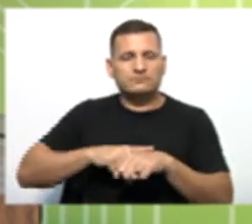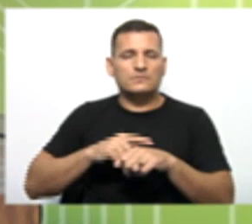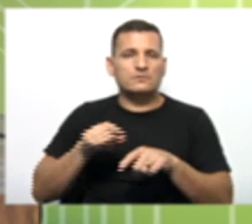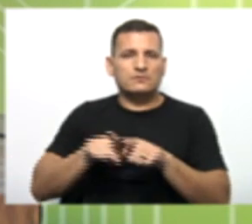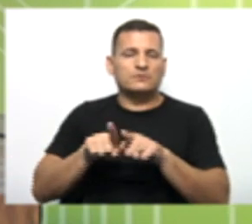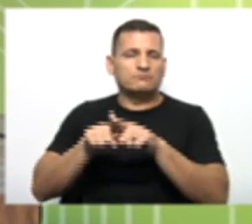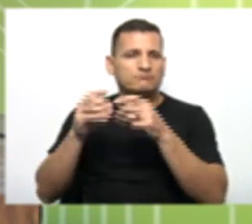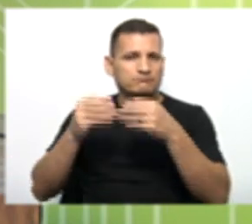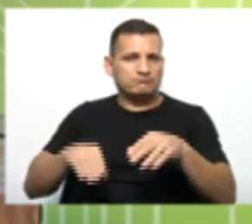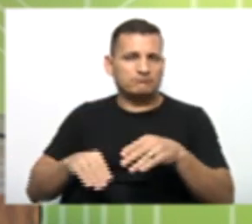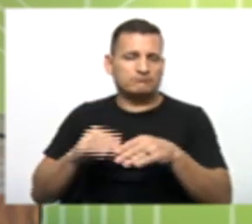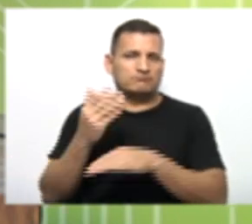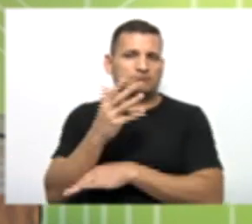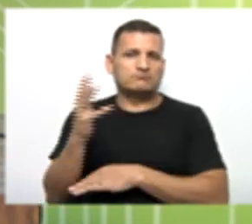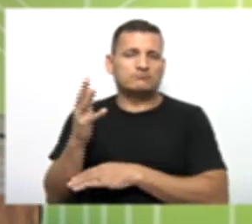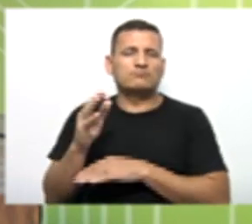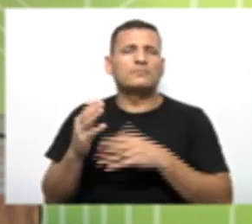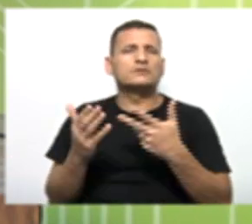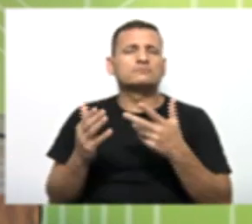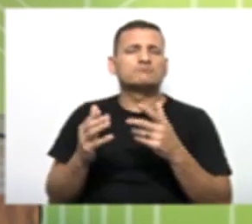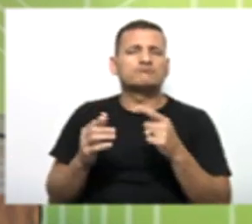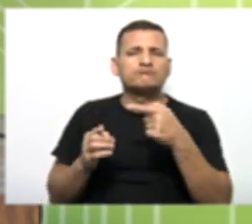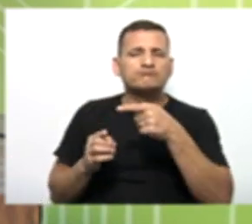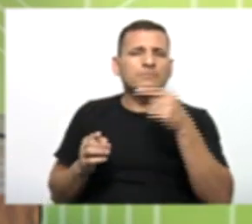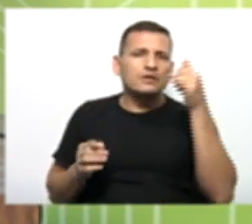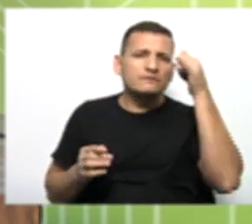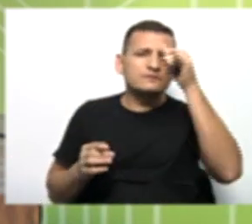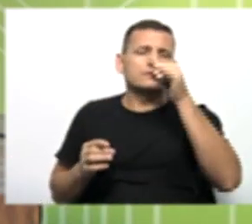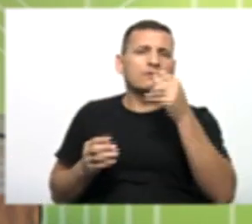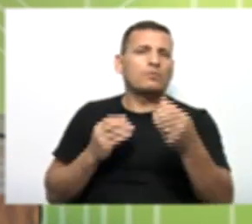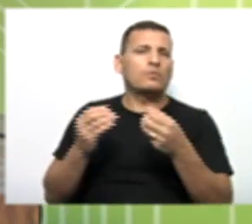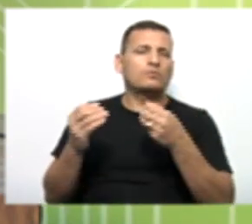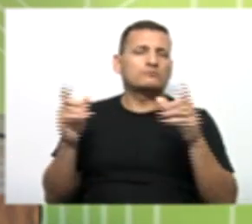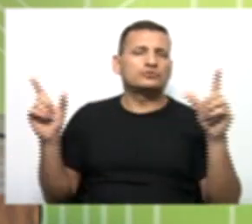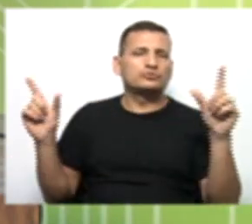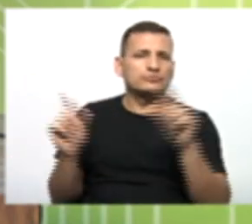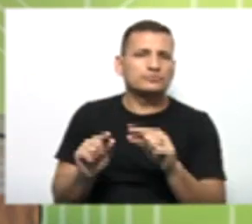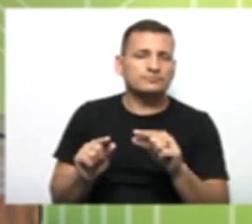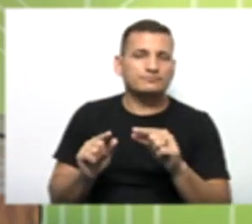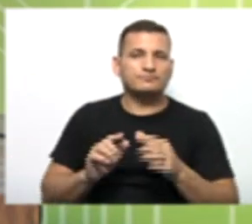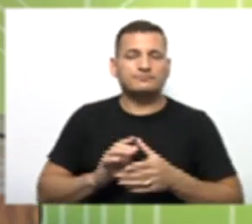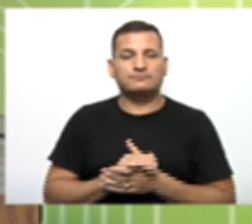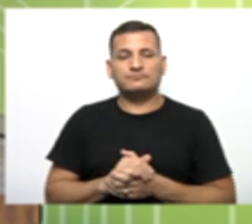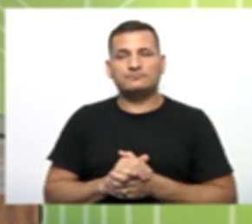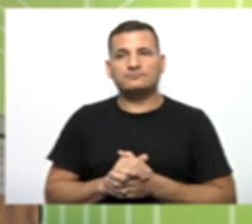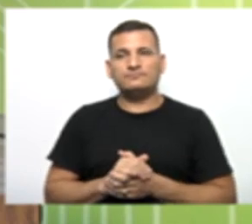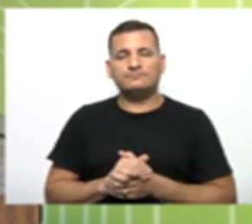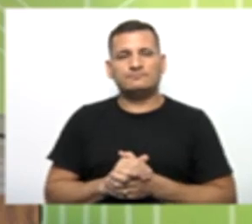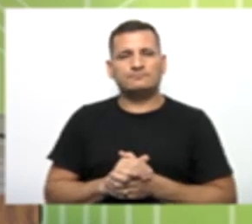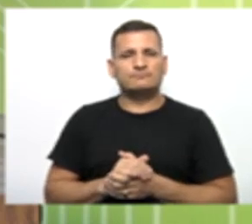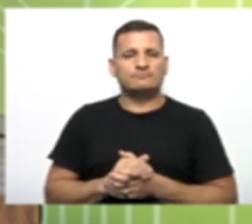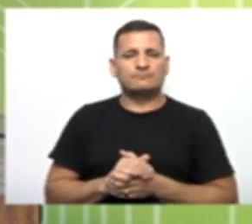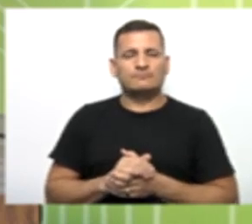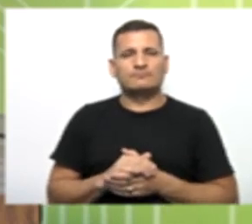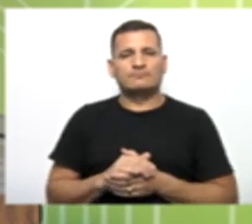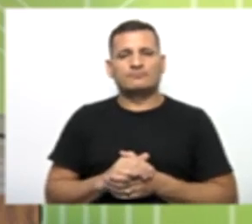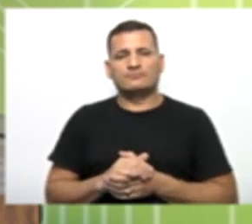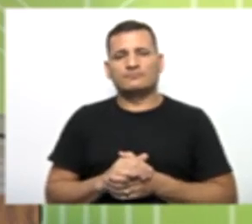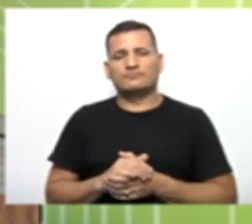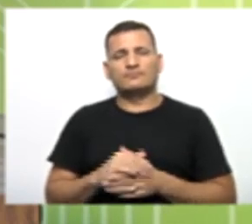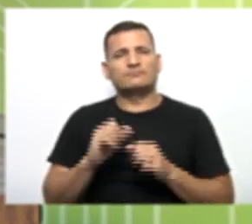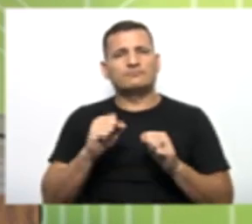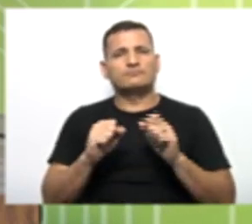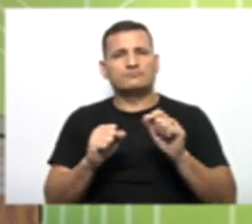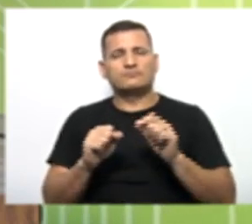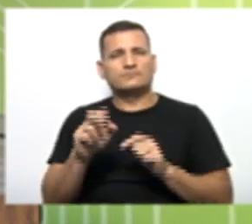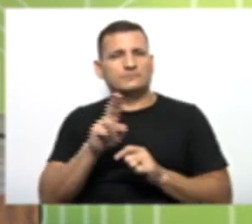medidas mitigadoras que poderiam ser realizadas para isso? Uma das medidas mitigadoras poderia ser a utilização